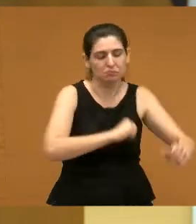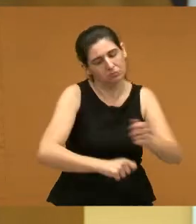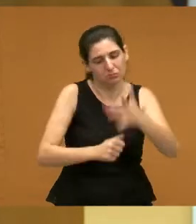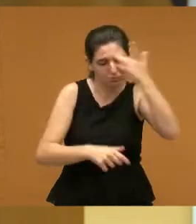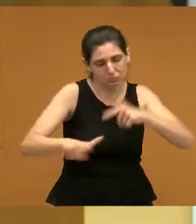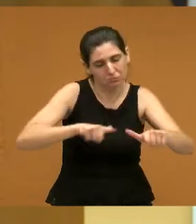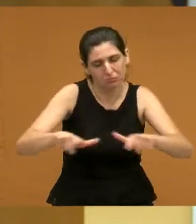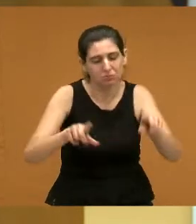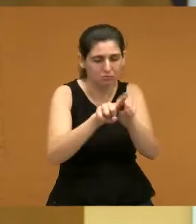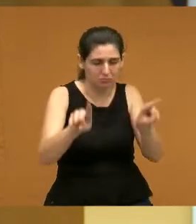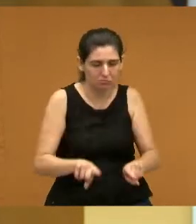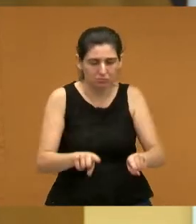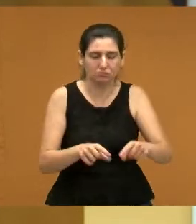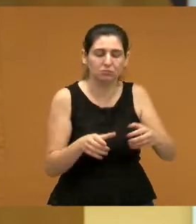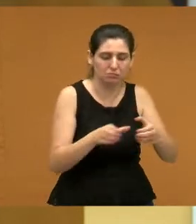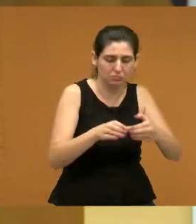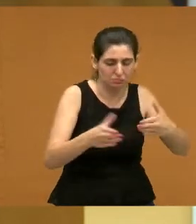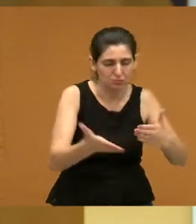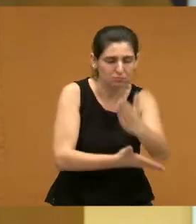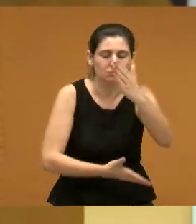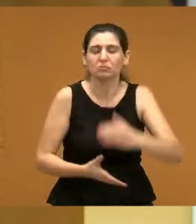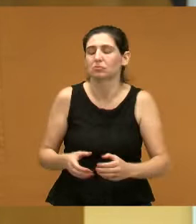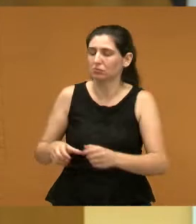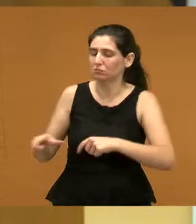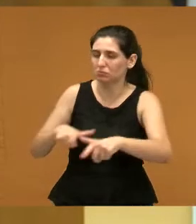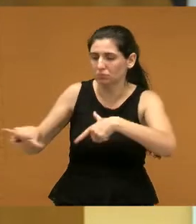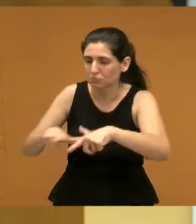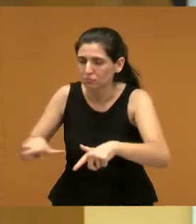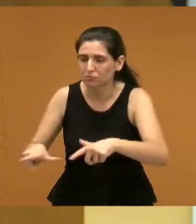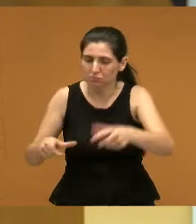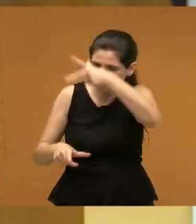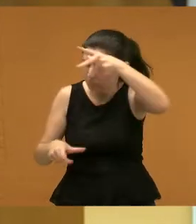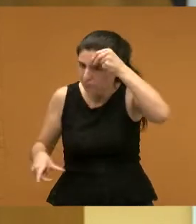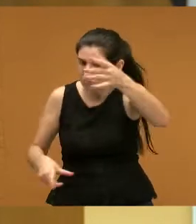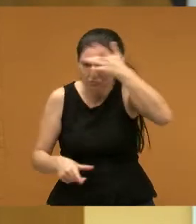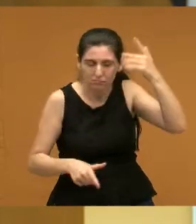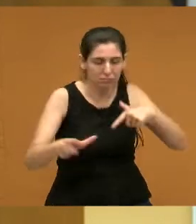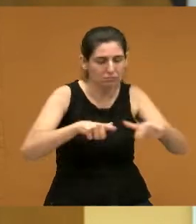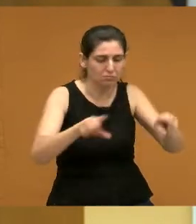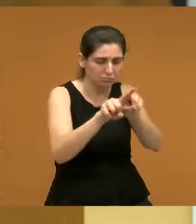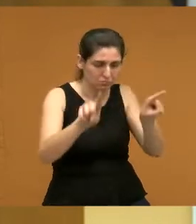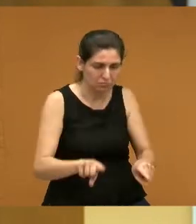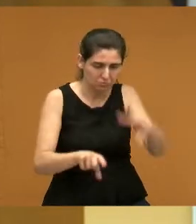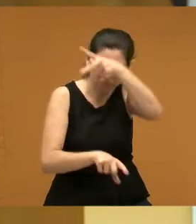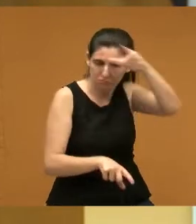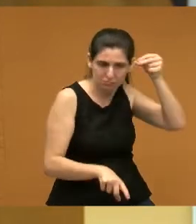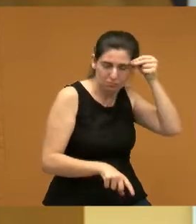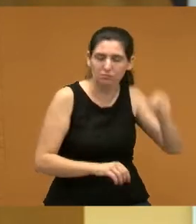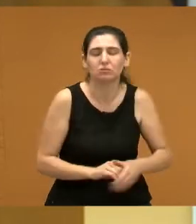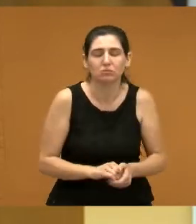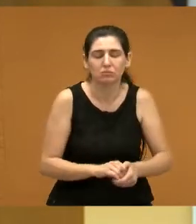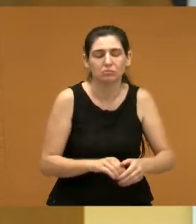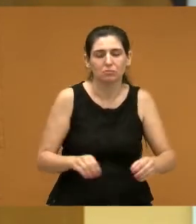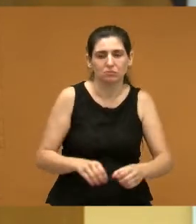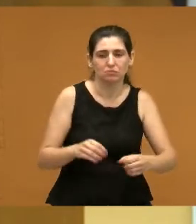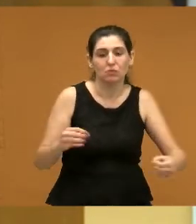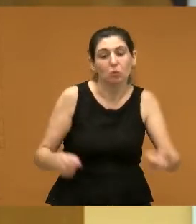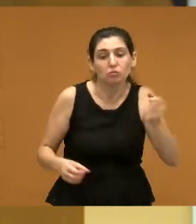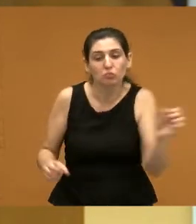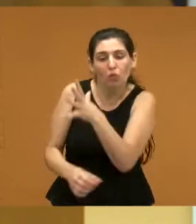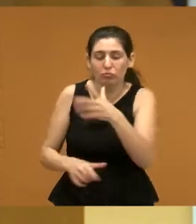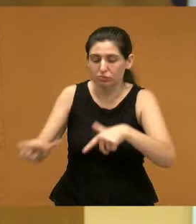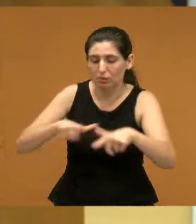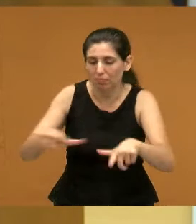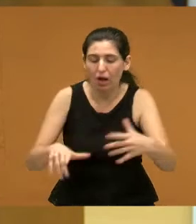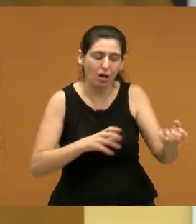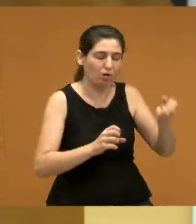de provimento em comissão, cargos de confiança privativo de servidor efetivo, funções gratificadas, cria o cargo de contador